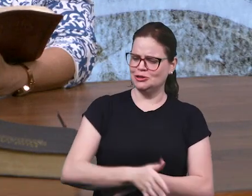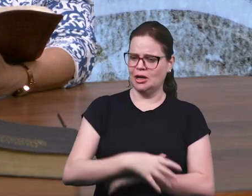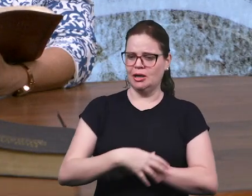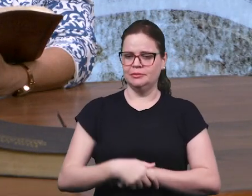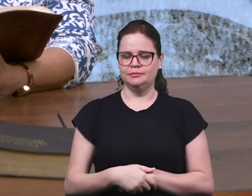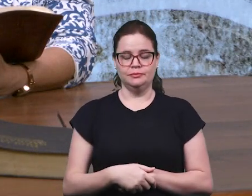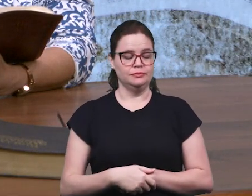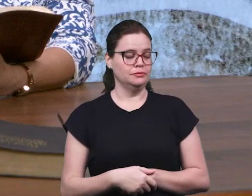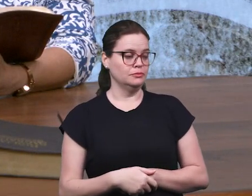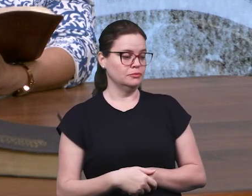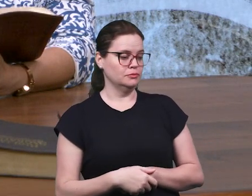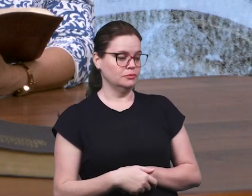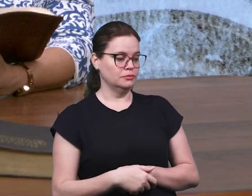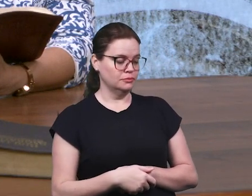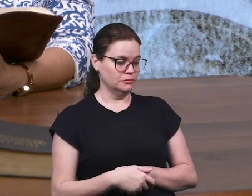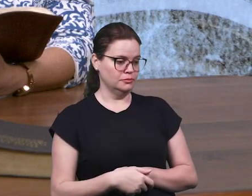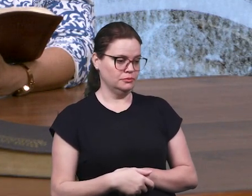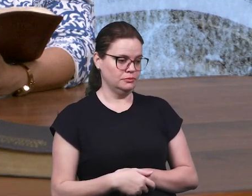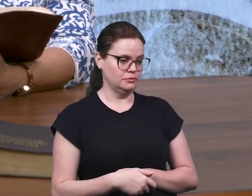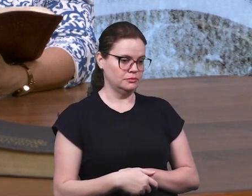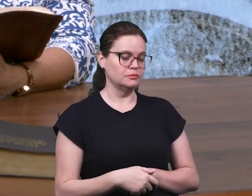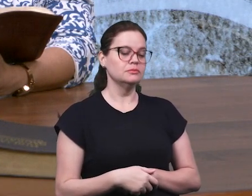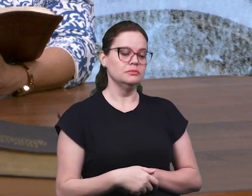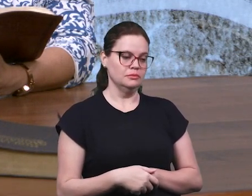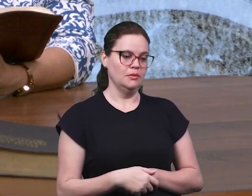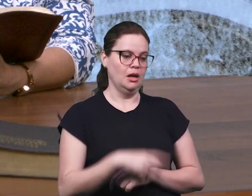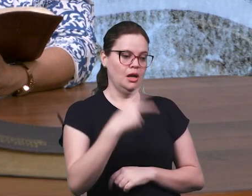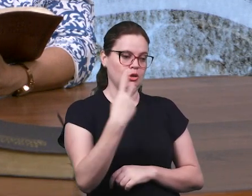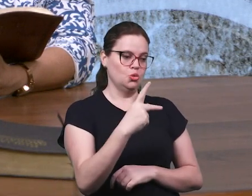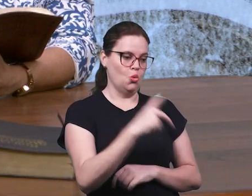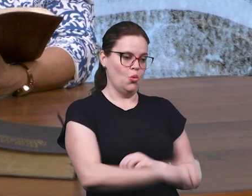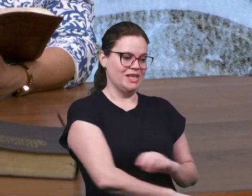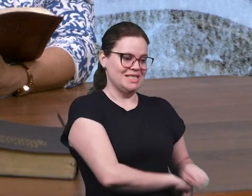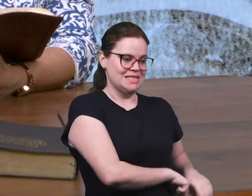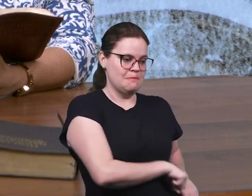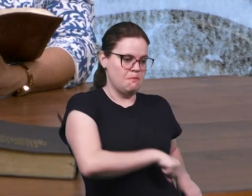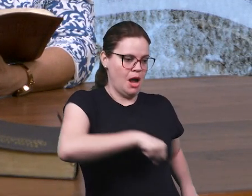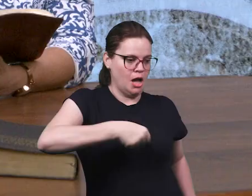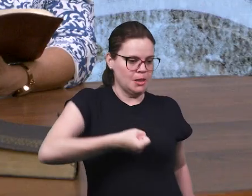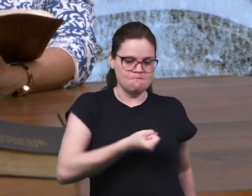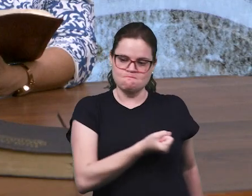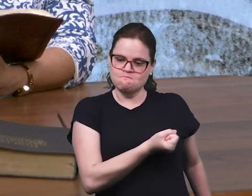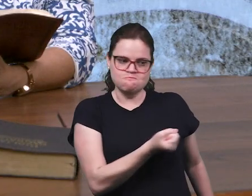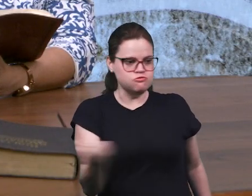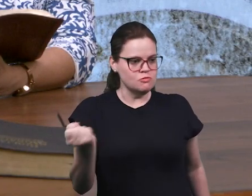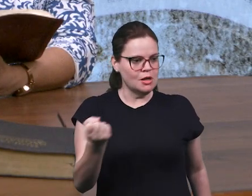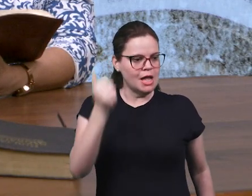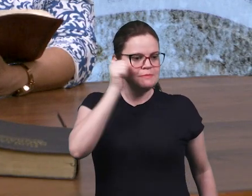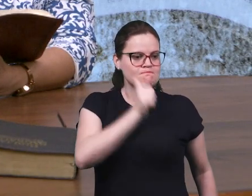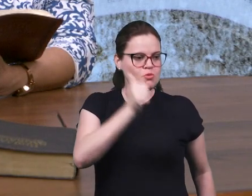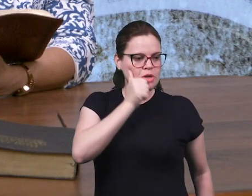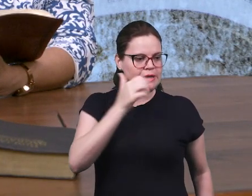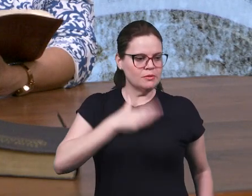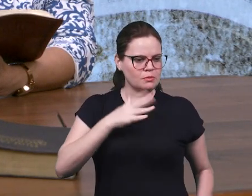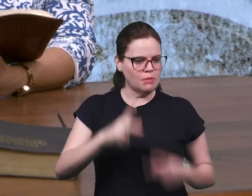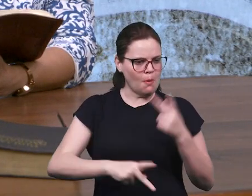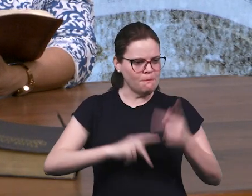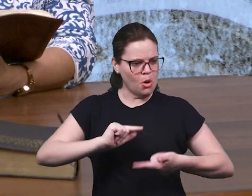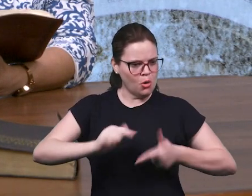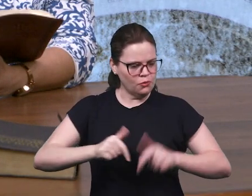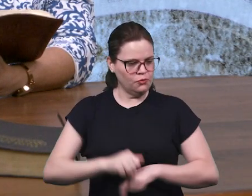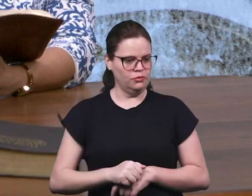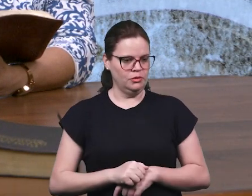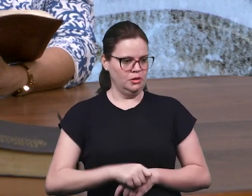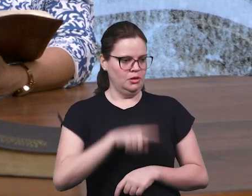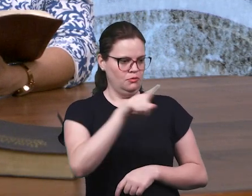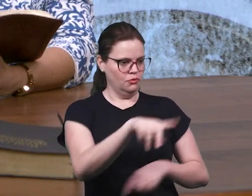porém, Samuel: Assim como a tua espada desfilhou as mulheres, assim ficará